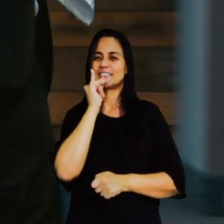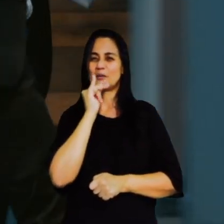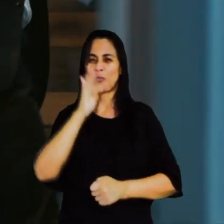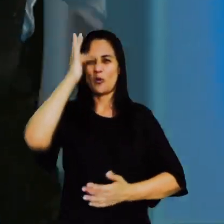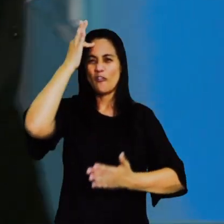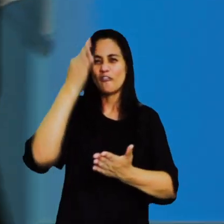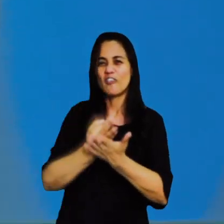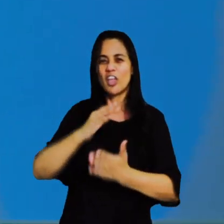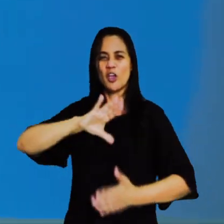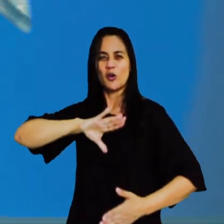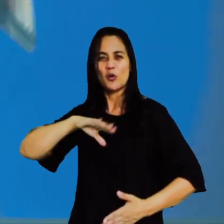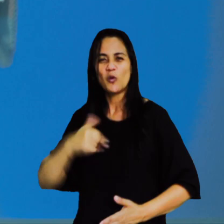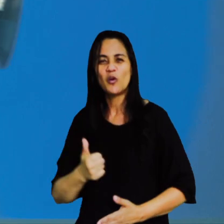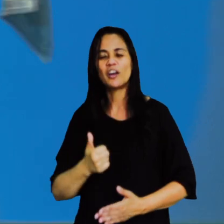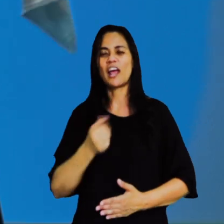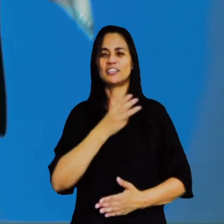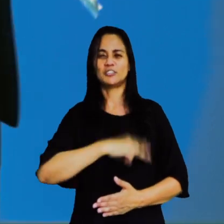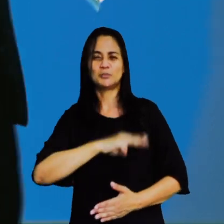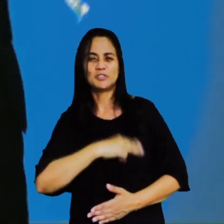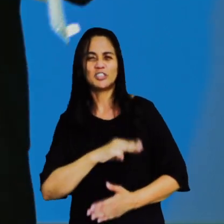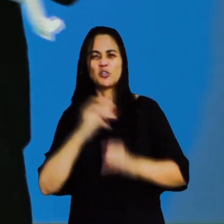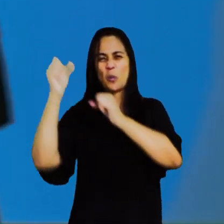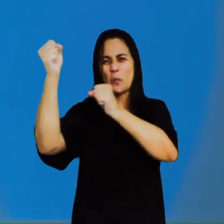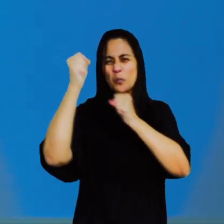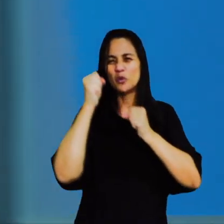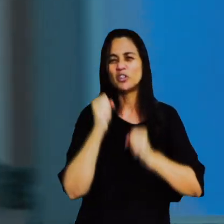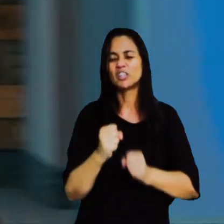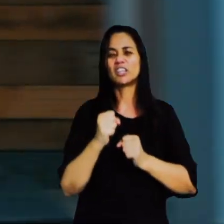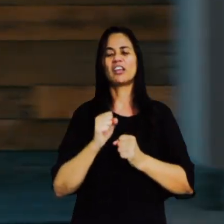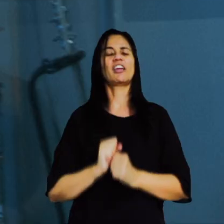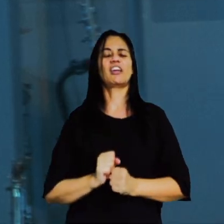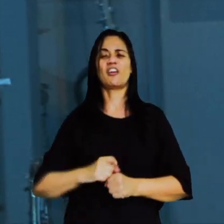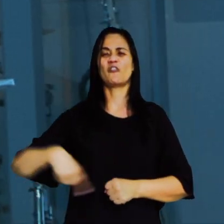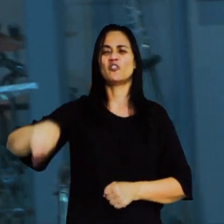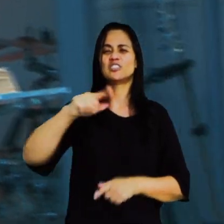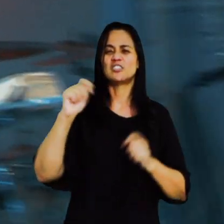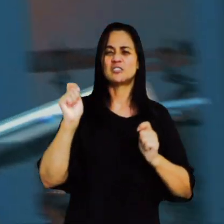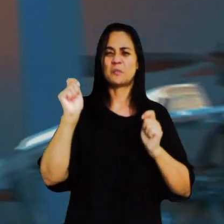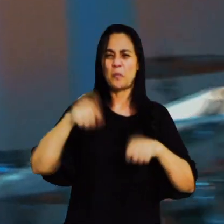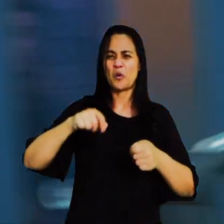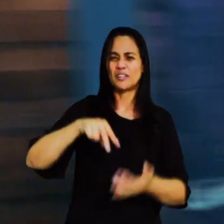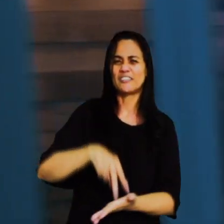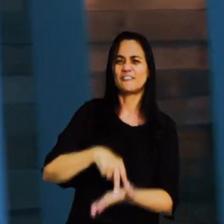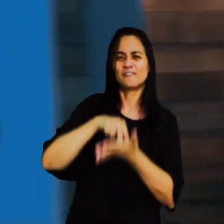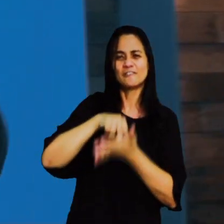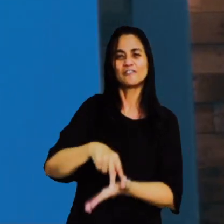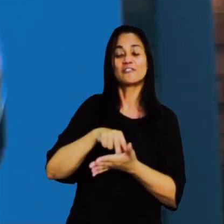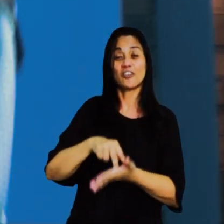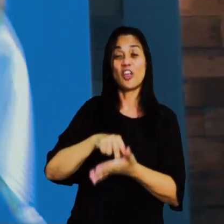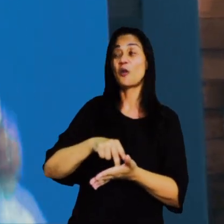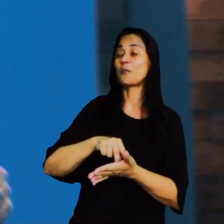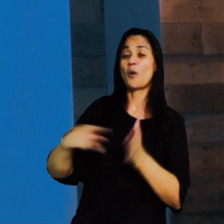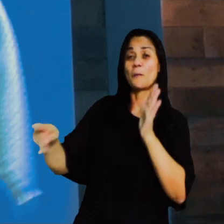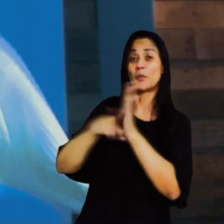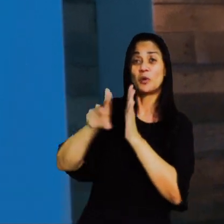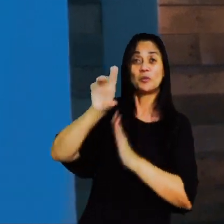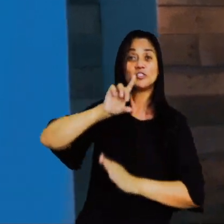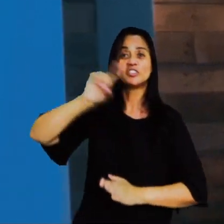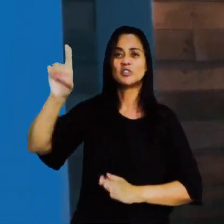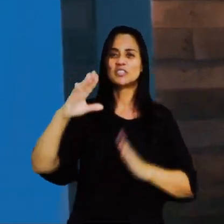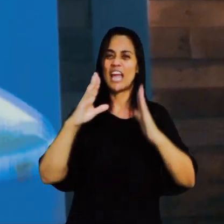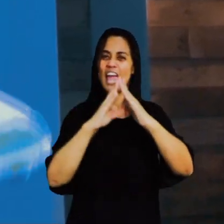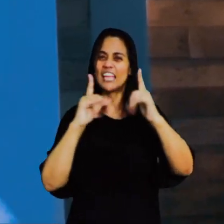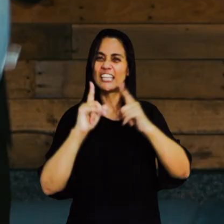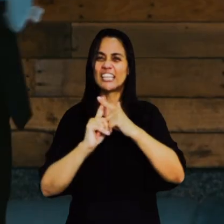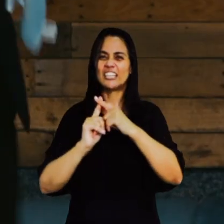que é inabalável? A misericórdia, o poder. O que é inabalável? A presença do Espírito Santo. O que é inabalável? A igreja de